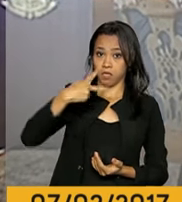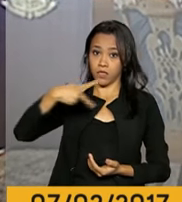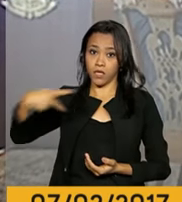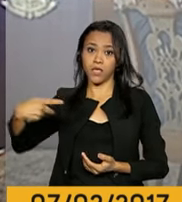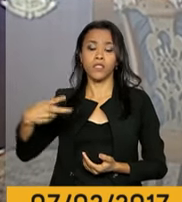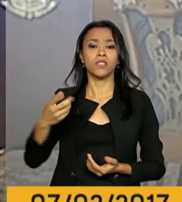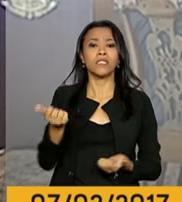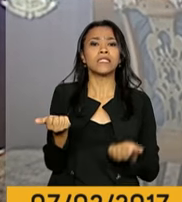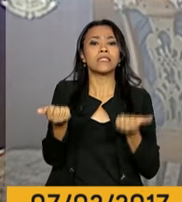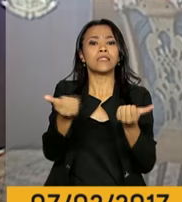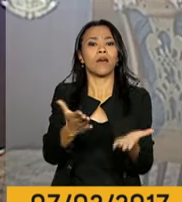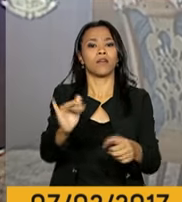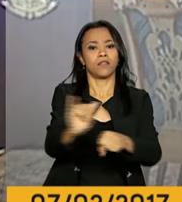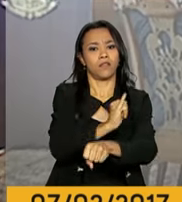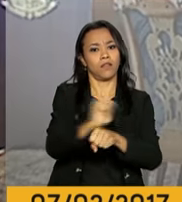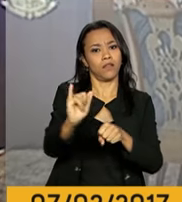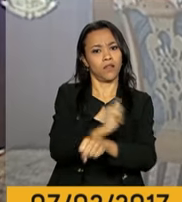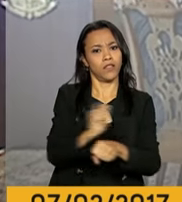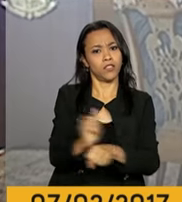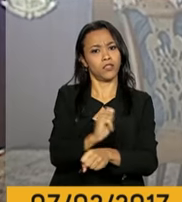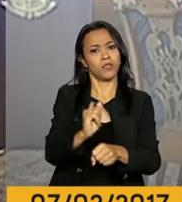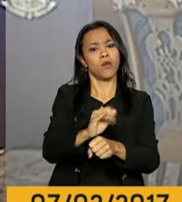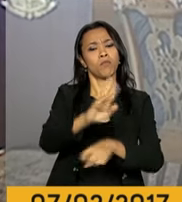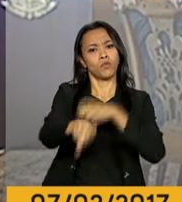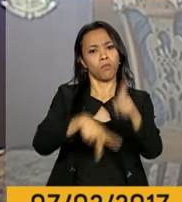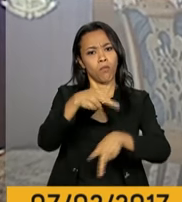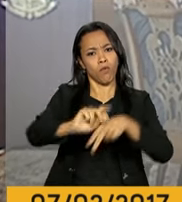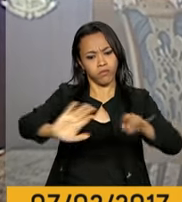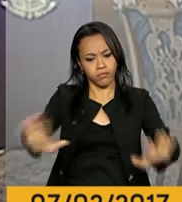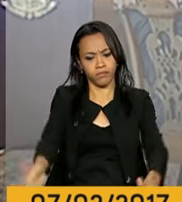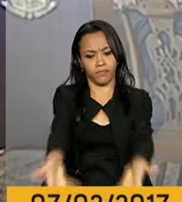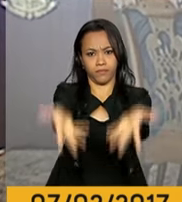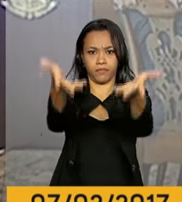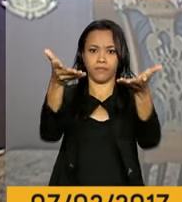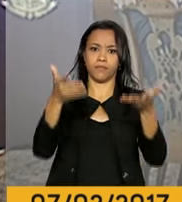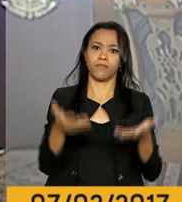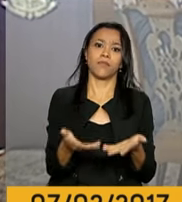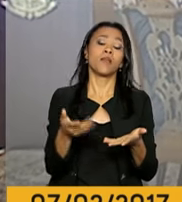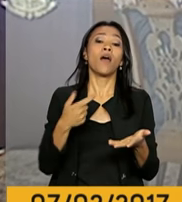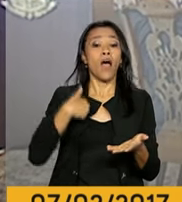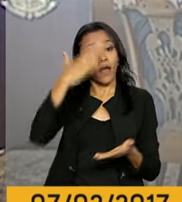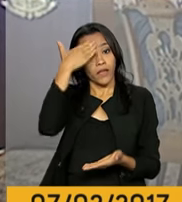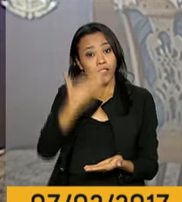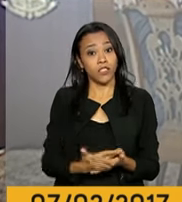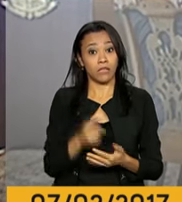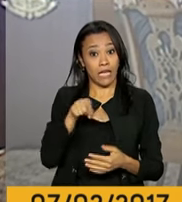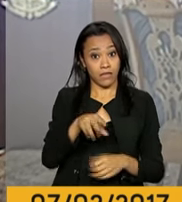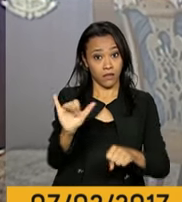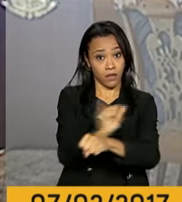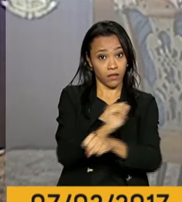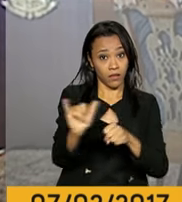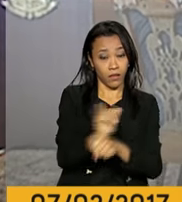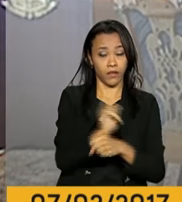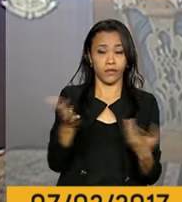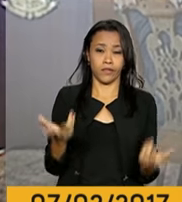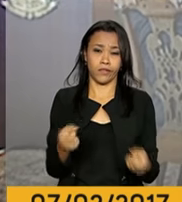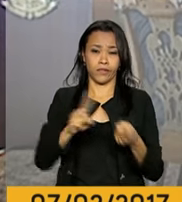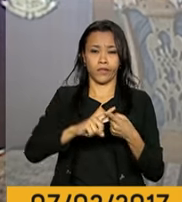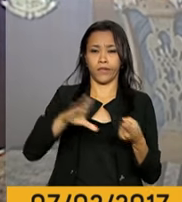ferramentas para o desenvolvimento dos nossos povos acreditamos que essas ferramentas de integração consular